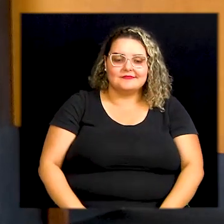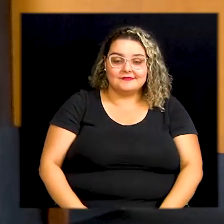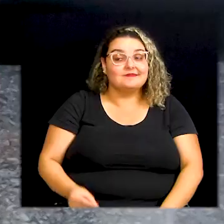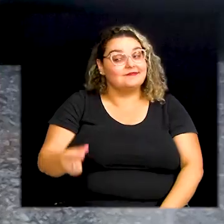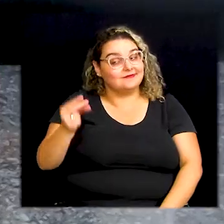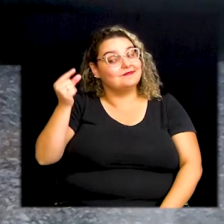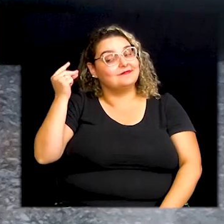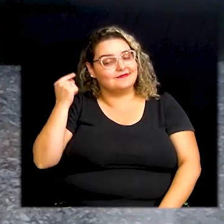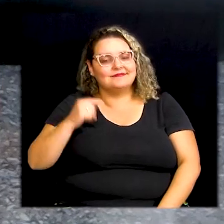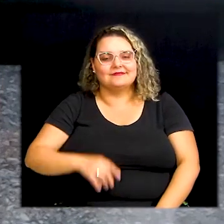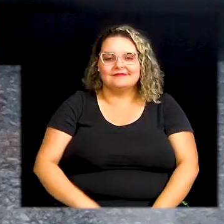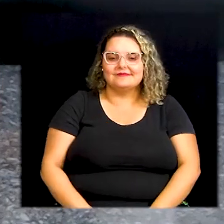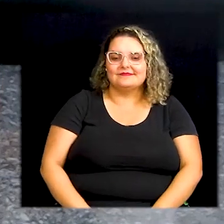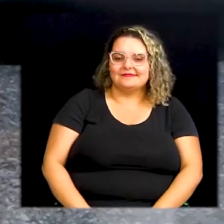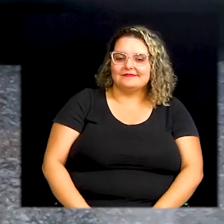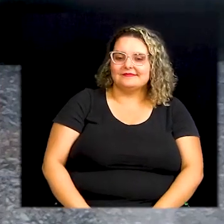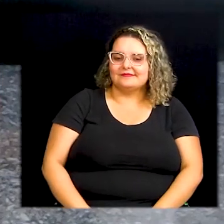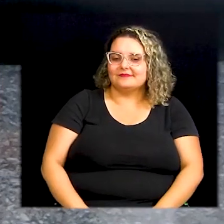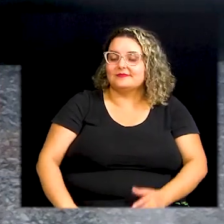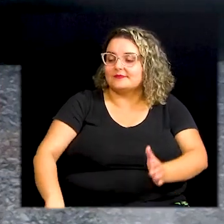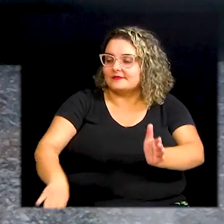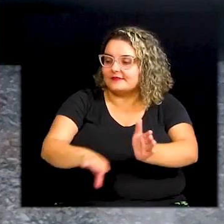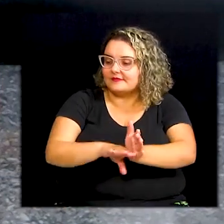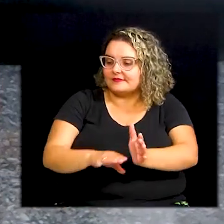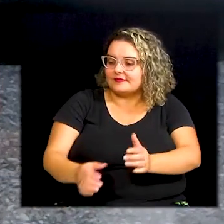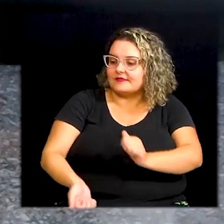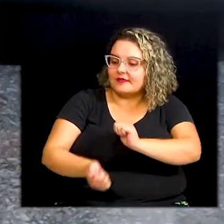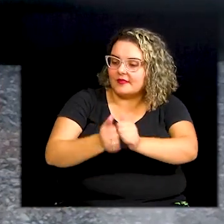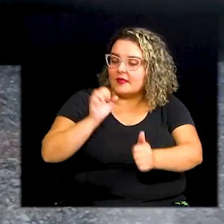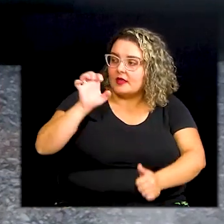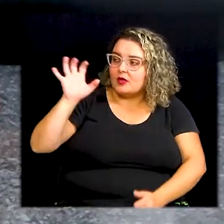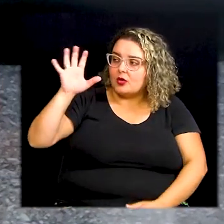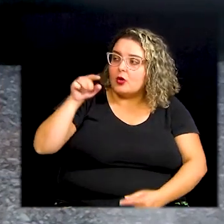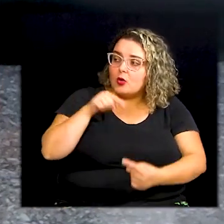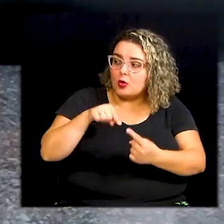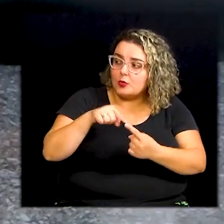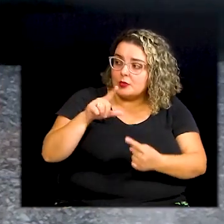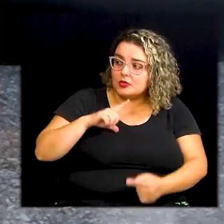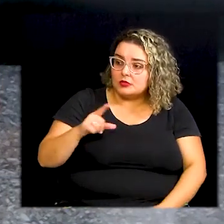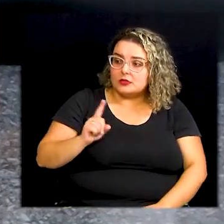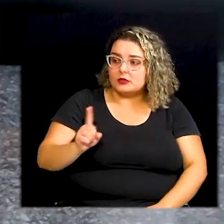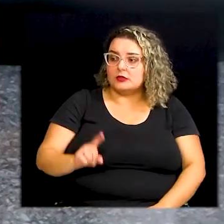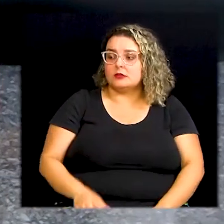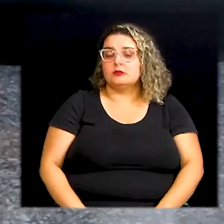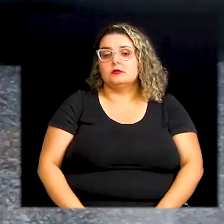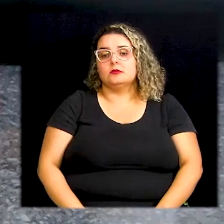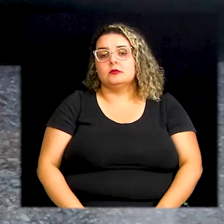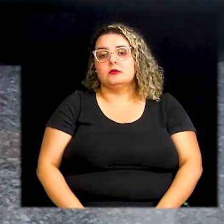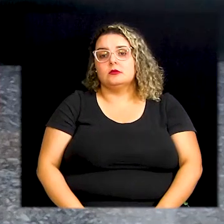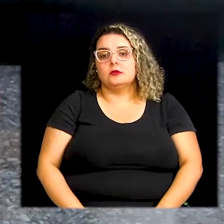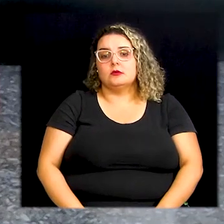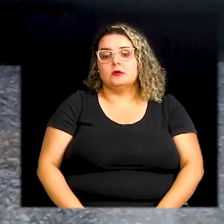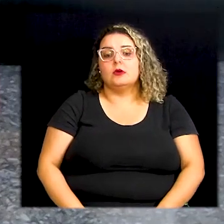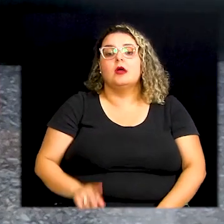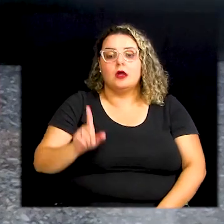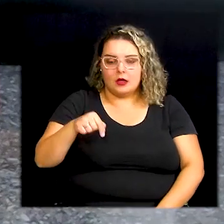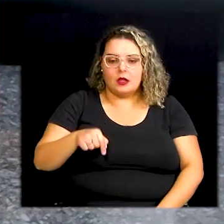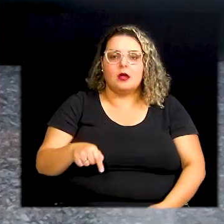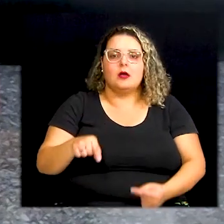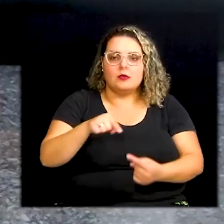sonhando aí faz um tempinho já. Chegar ao futebol europeu é um objetivo que você tem também a médio e longo prazo? É um